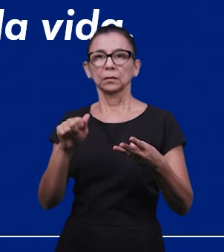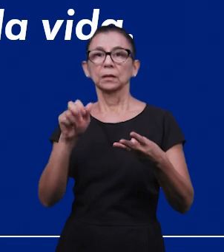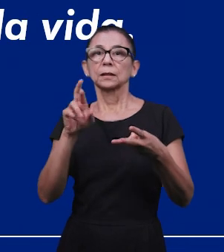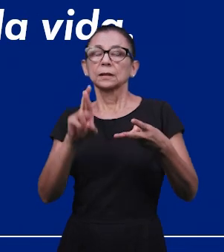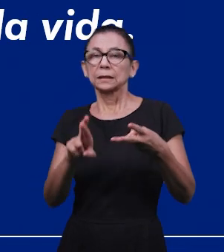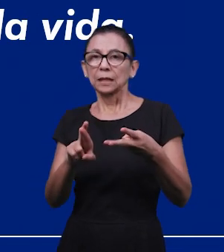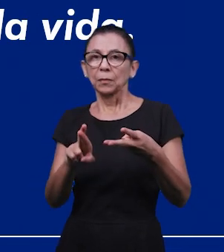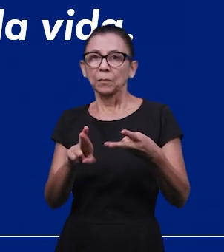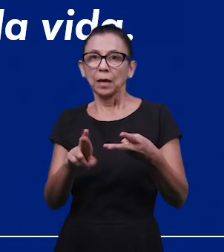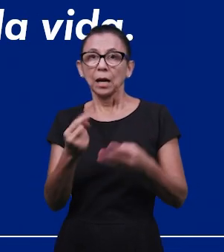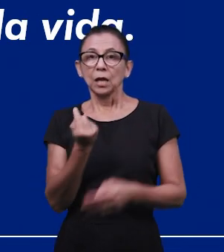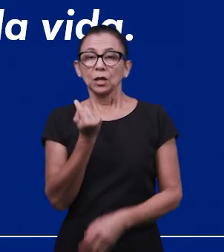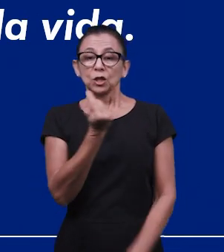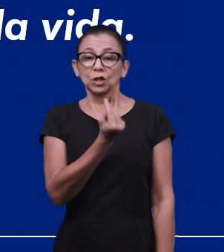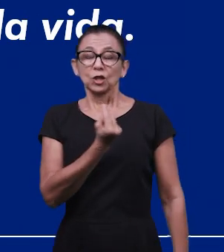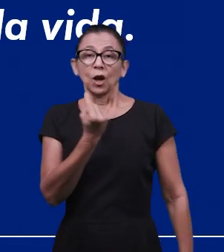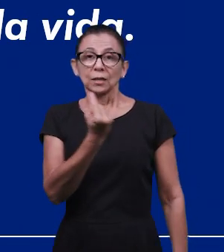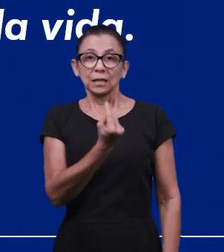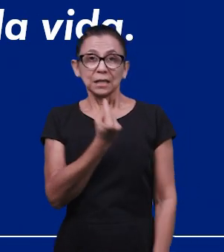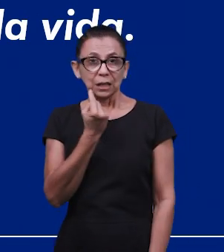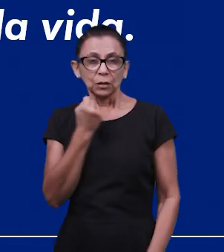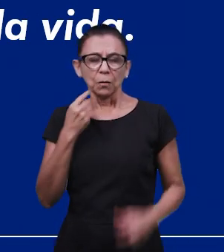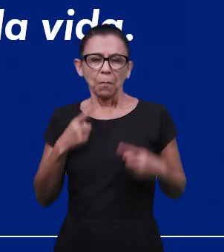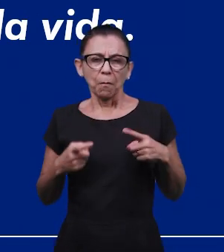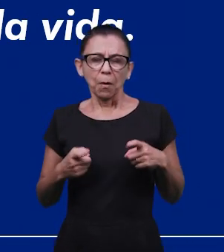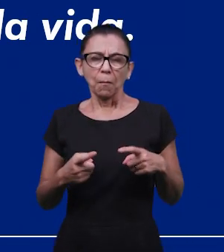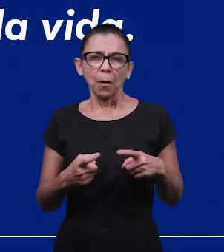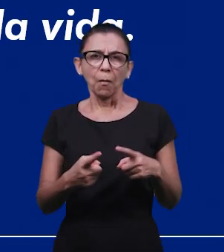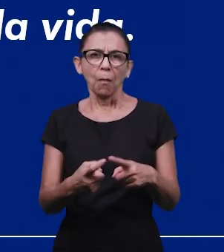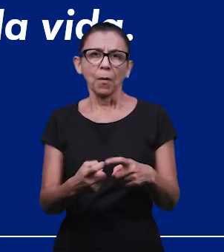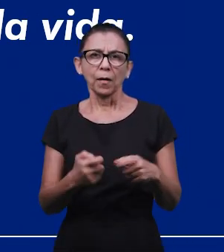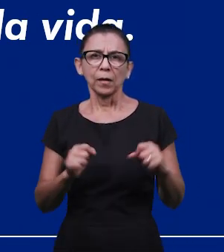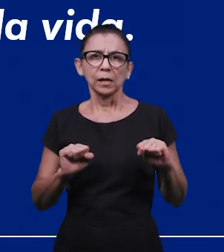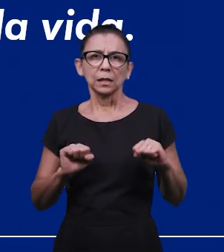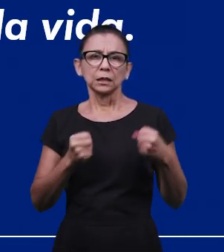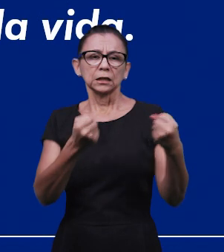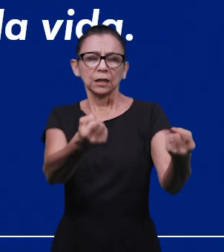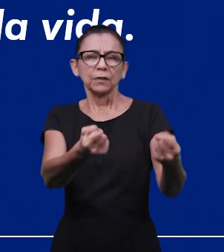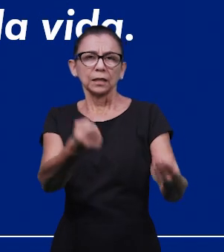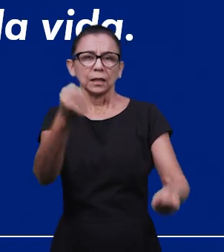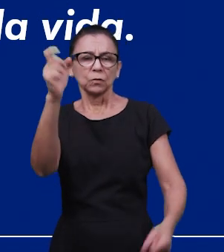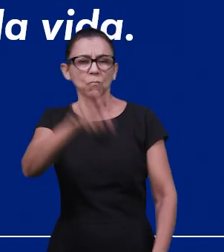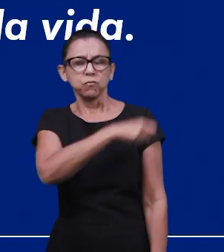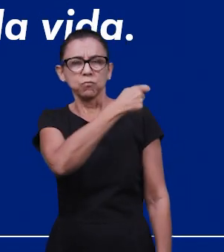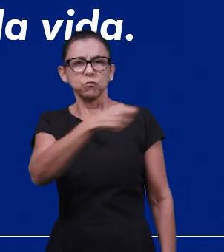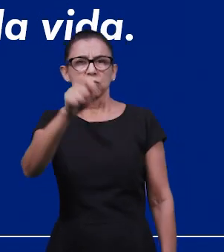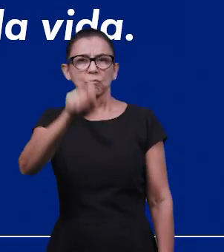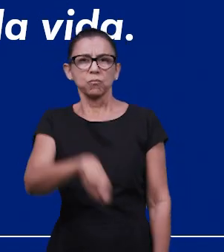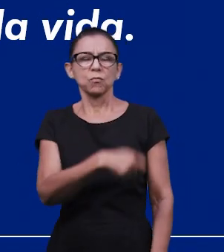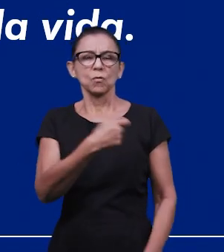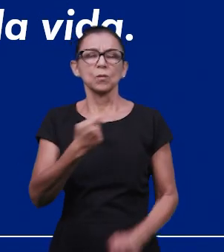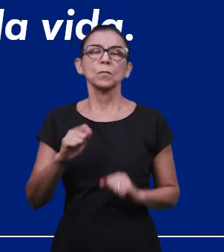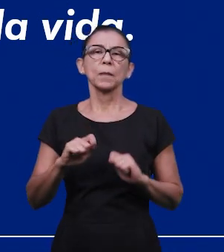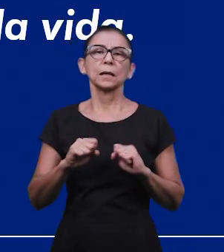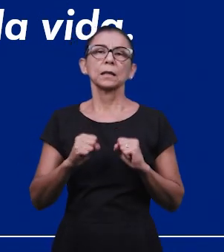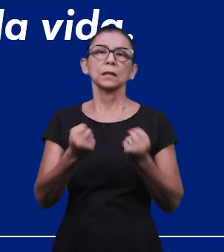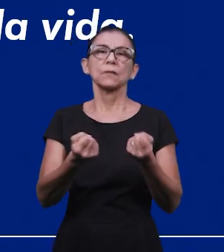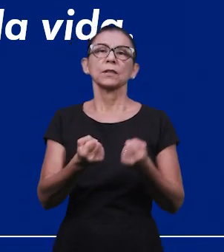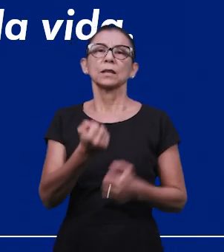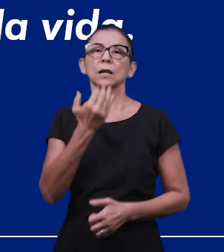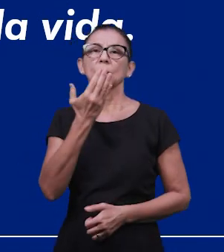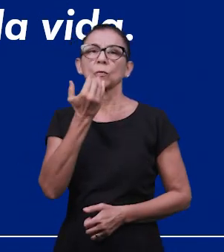de oposição, apontando profeticamente para a pessoa do Espírito Santo, que se opõe ao mundo. Já Samar se pôs no meio